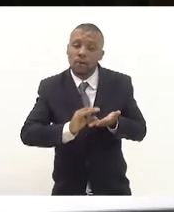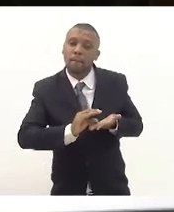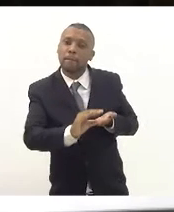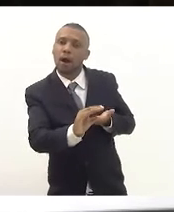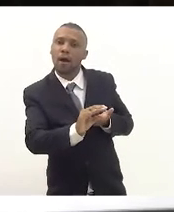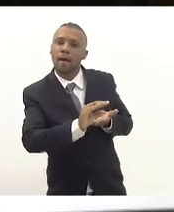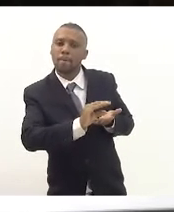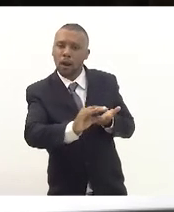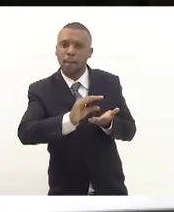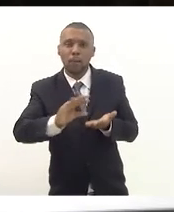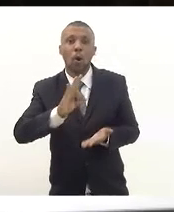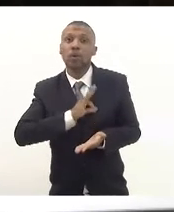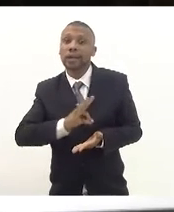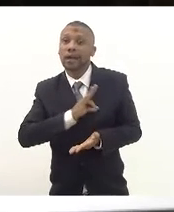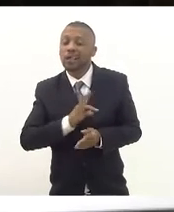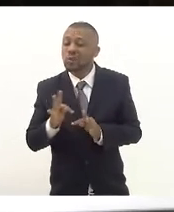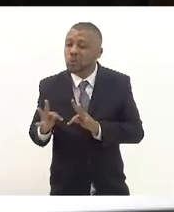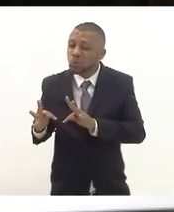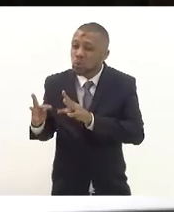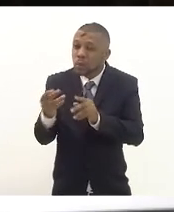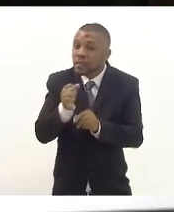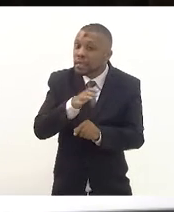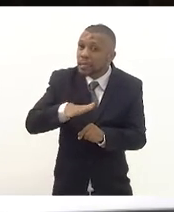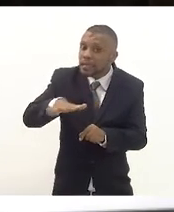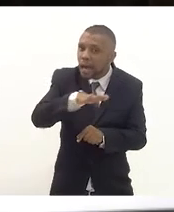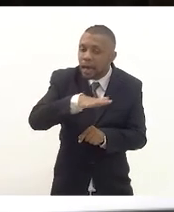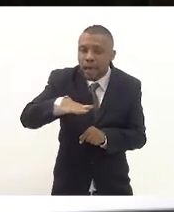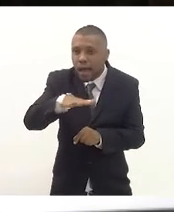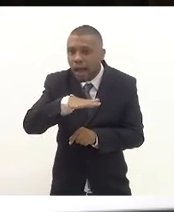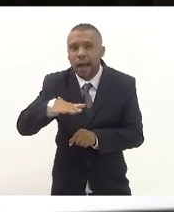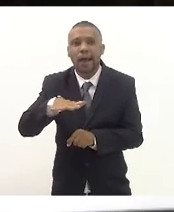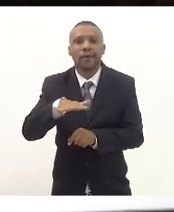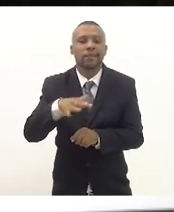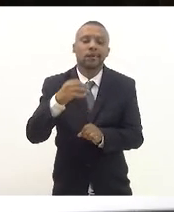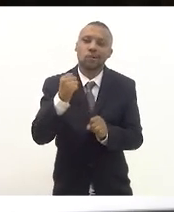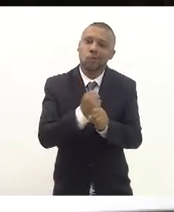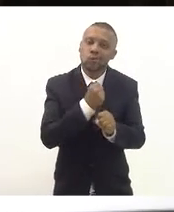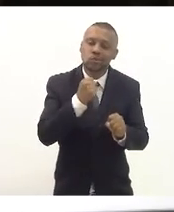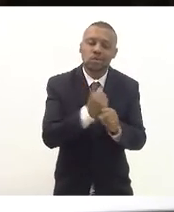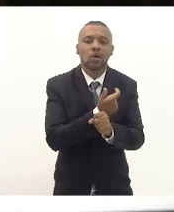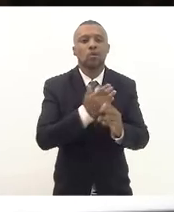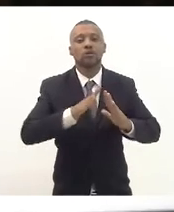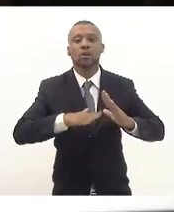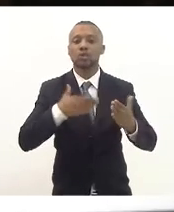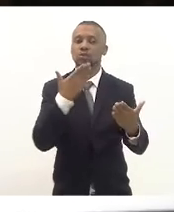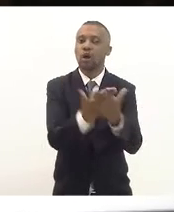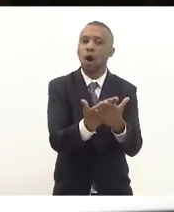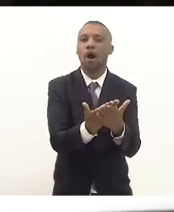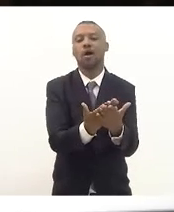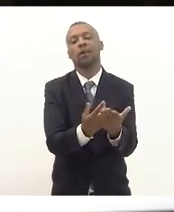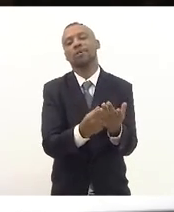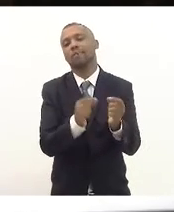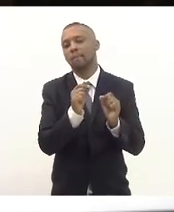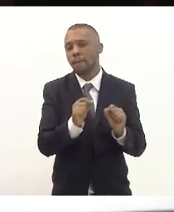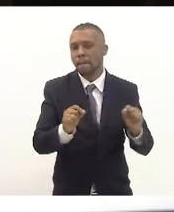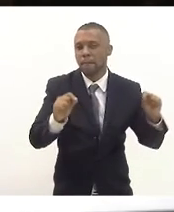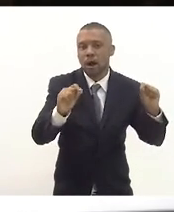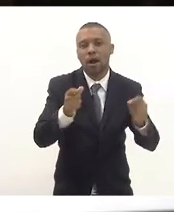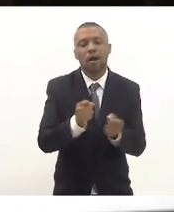mas toda contratada em todas as áreas construções de escolas viadutos